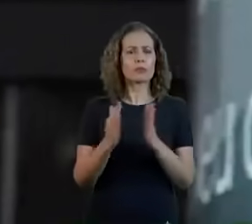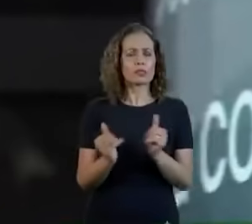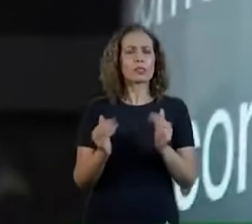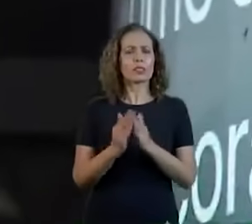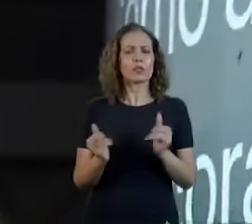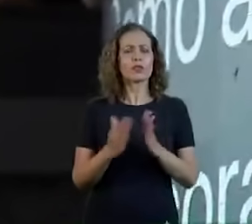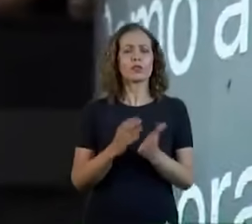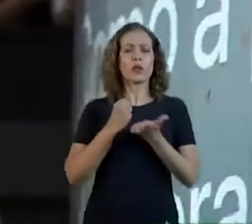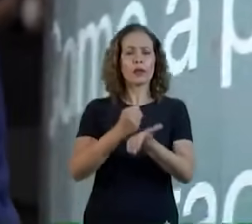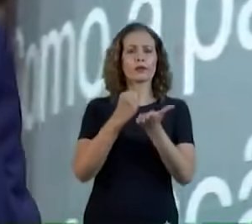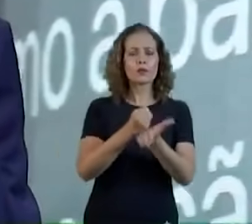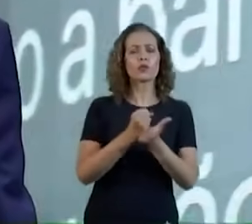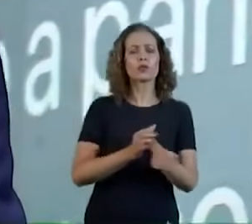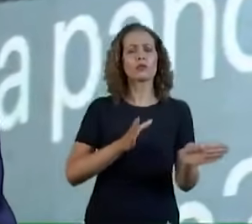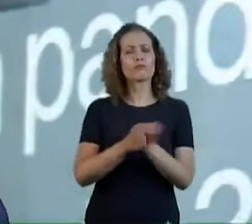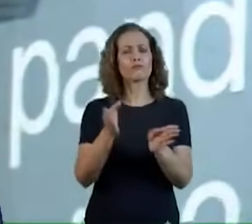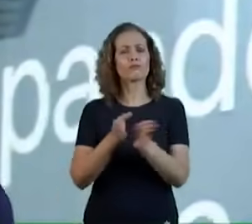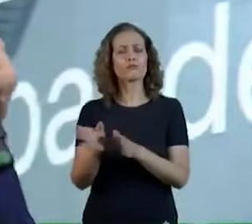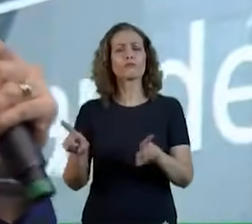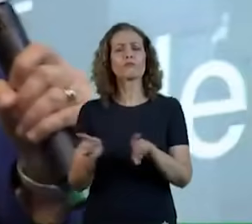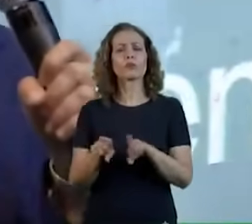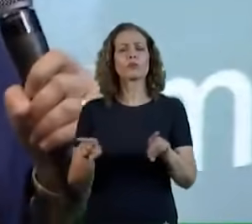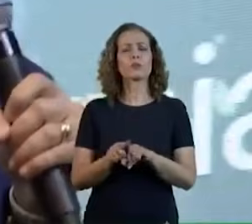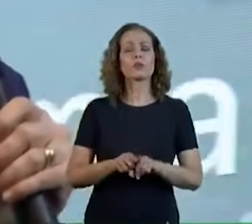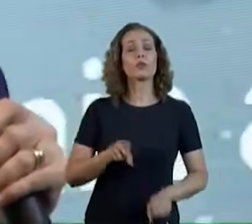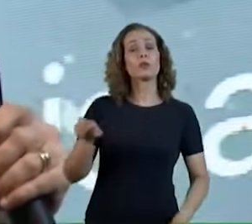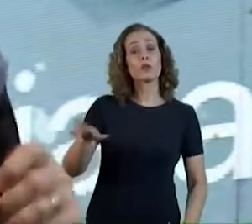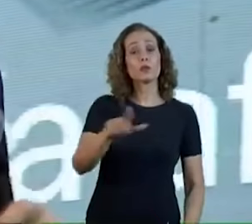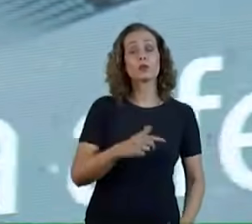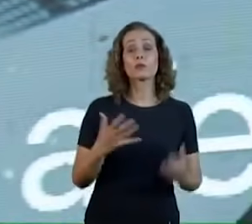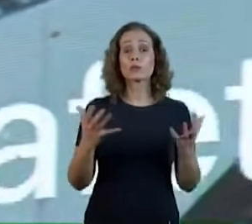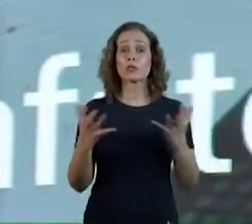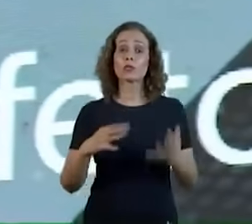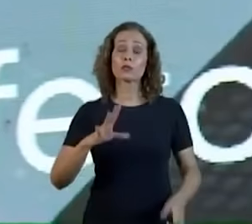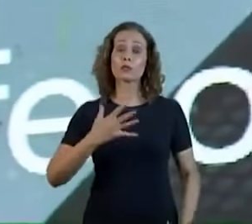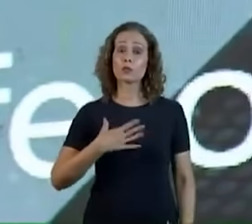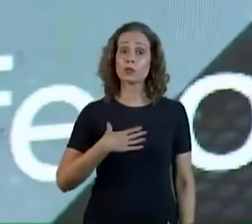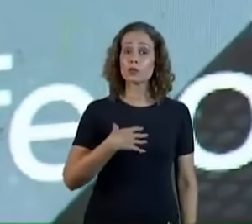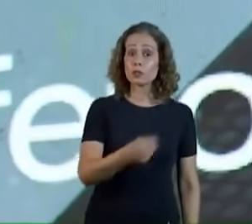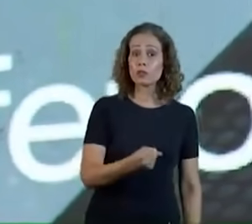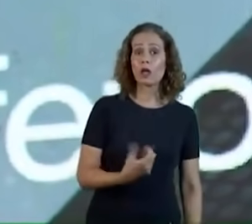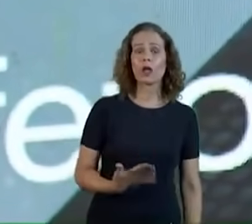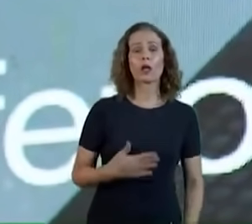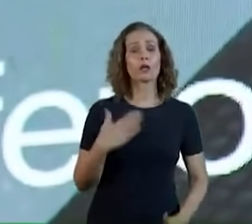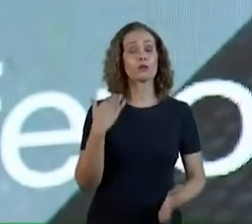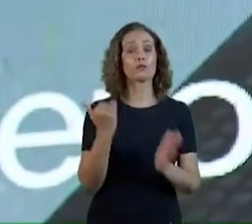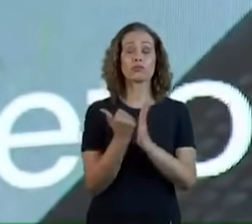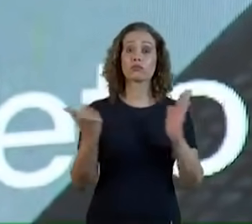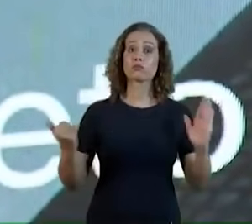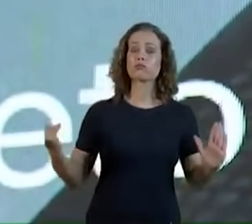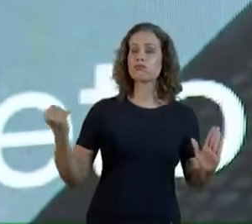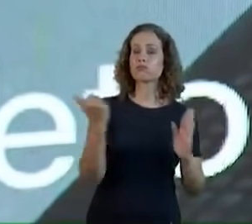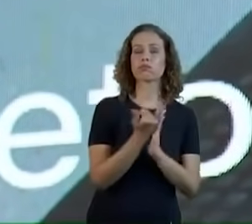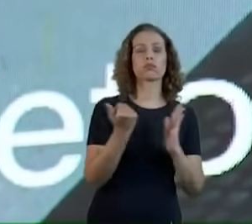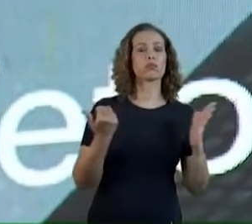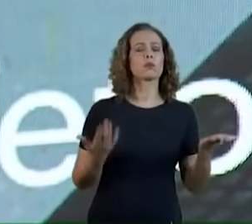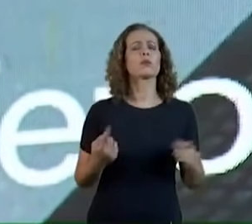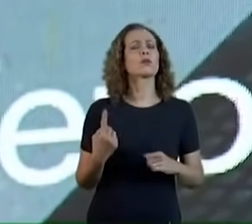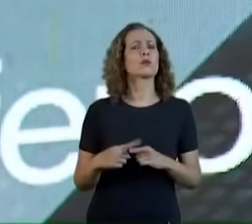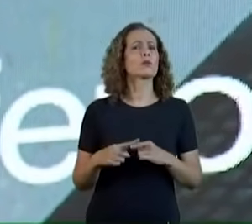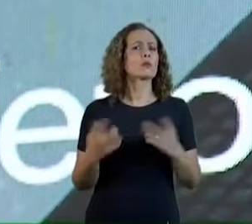de aconselhamento e até de irmãos tentando tirar a própria vida cresceu muito. Por